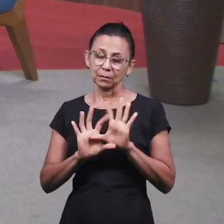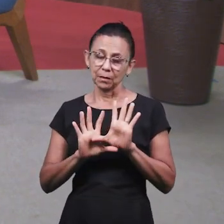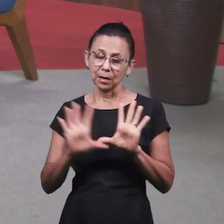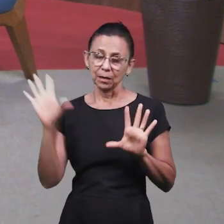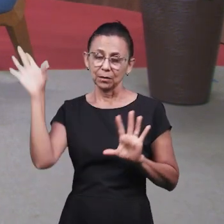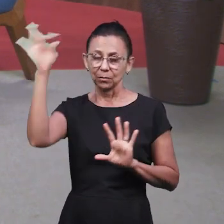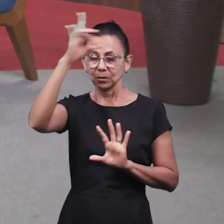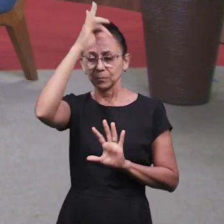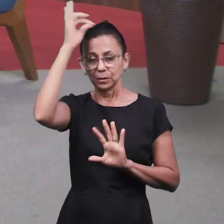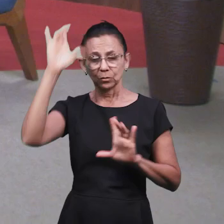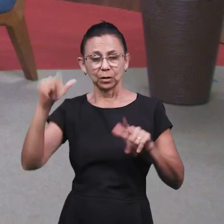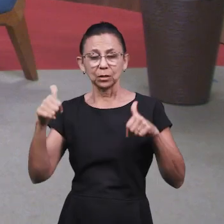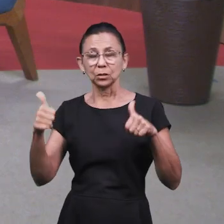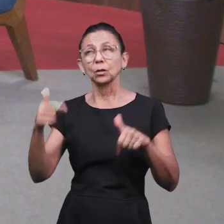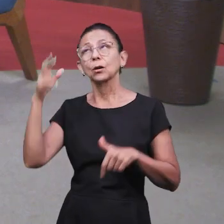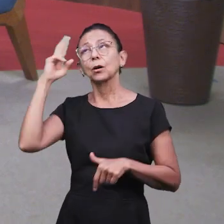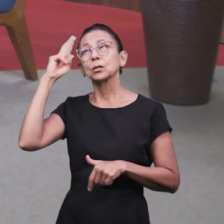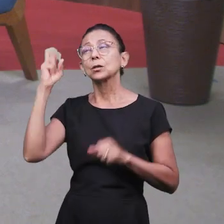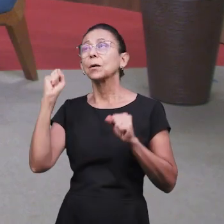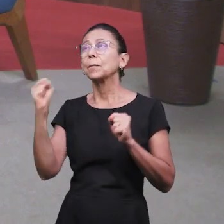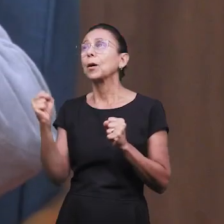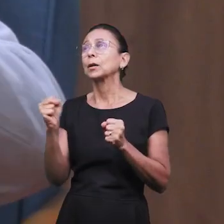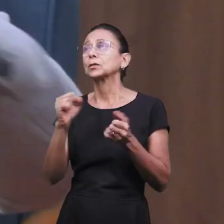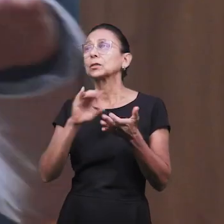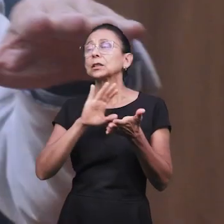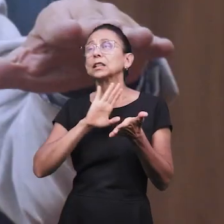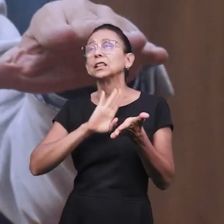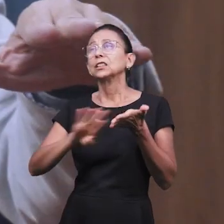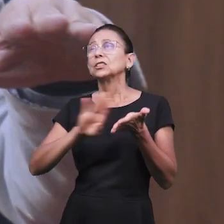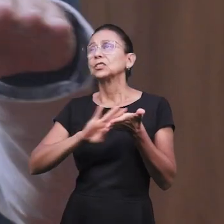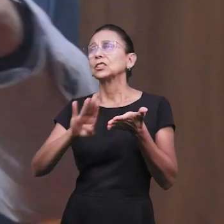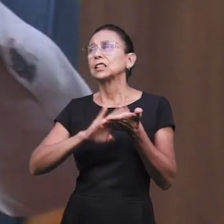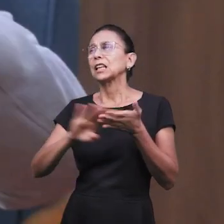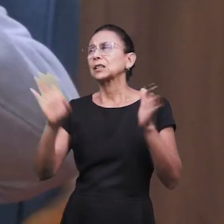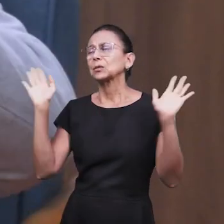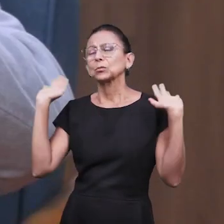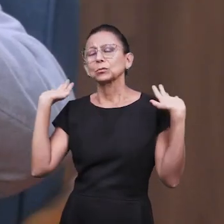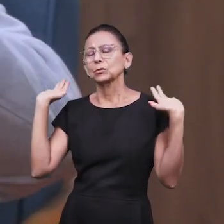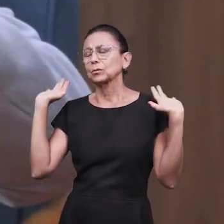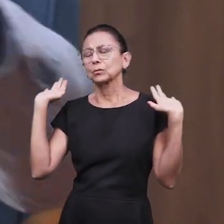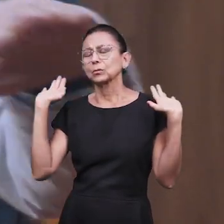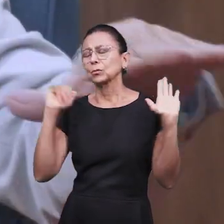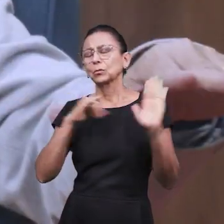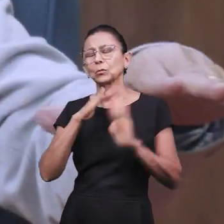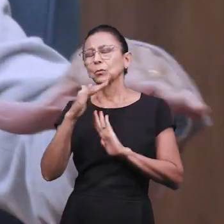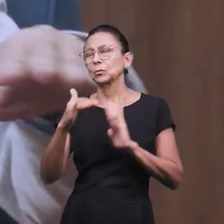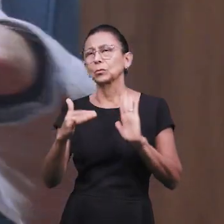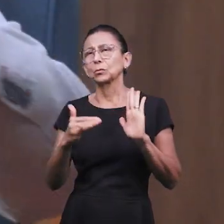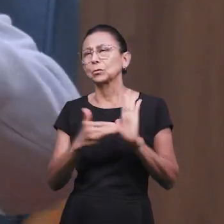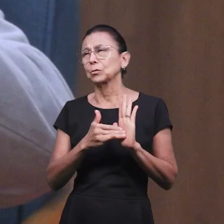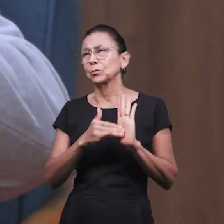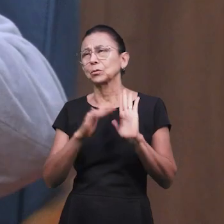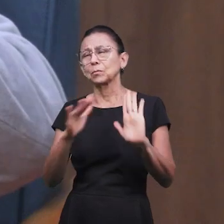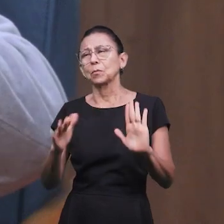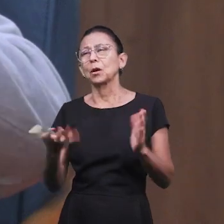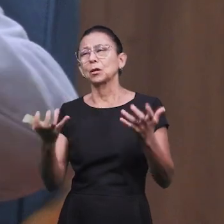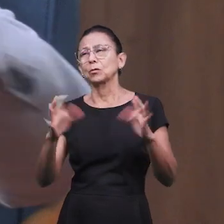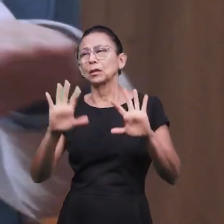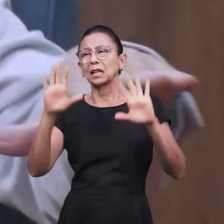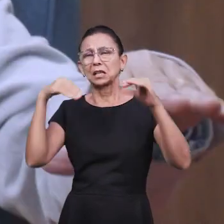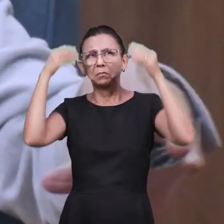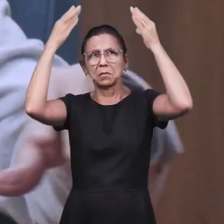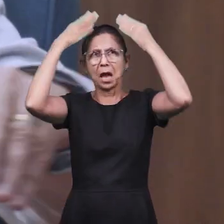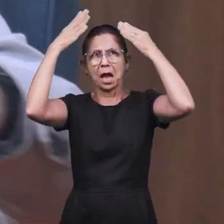demais. Era como se Davi disse, Senhor, o Senhor pode tirar tudo de mim. Mas não retires. Pode tirar o reino, pode tirar a